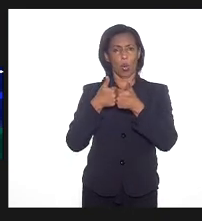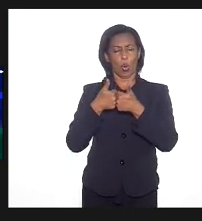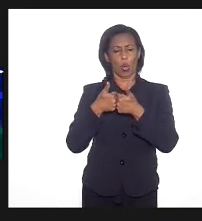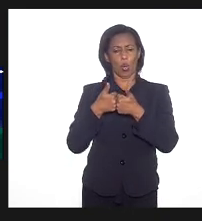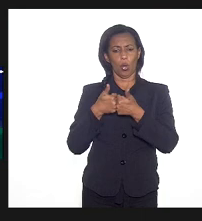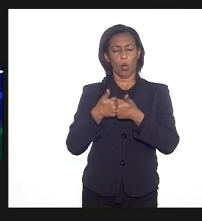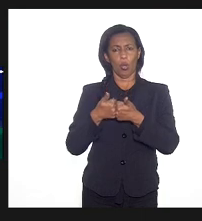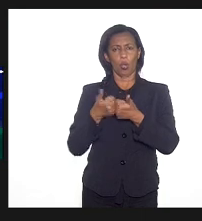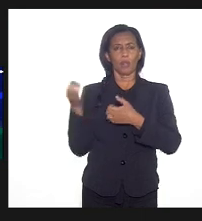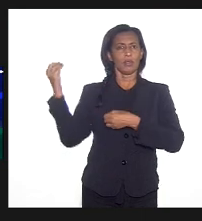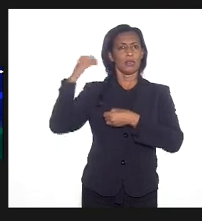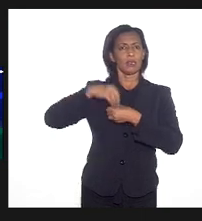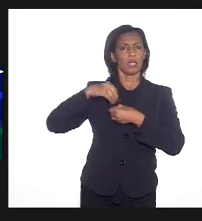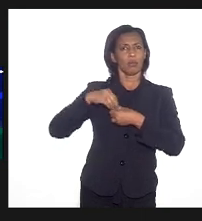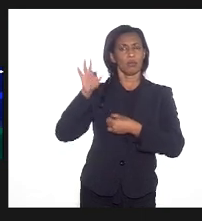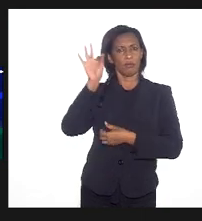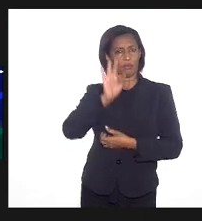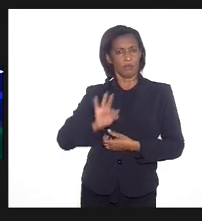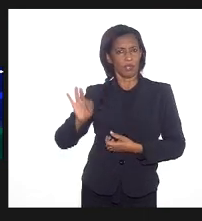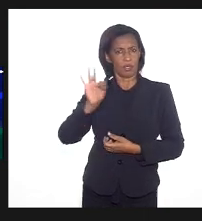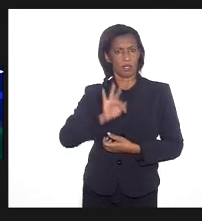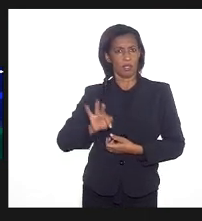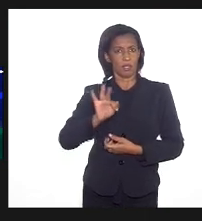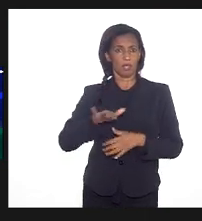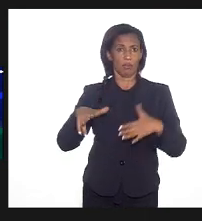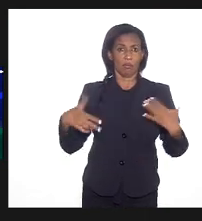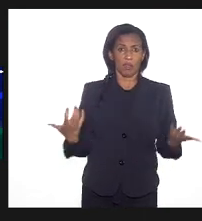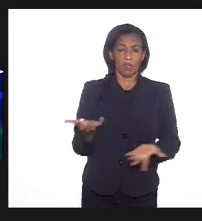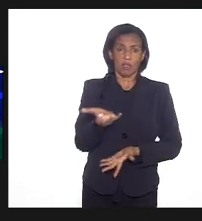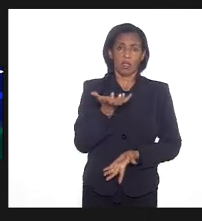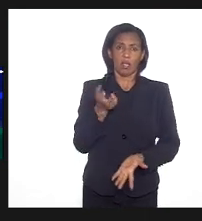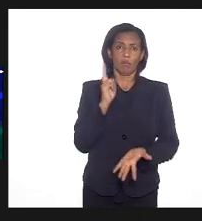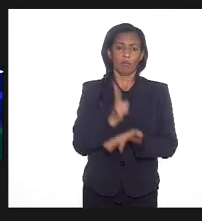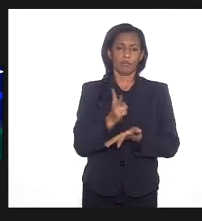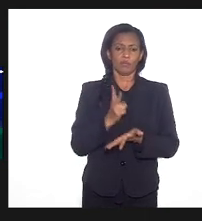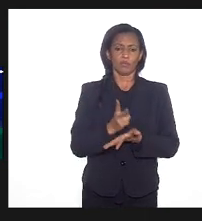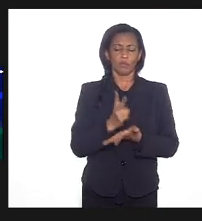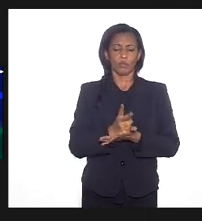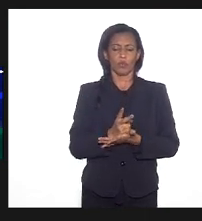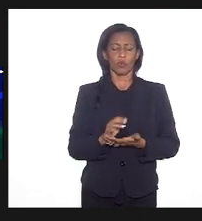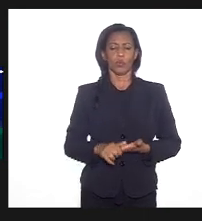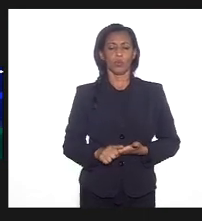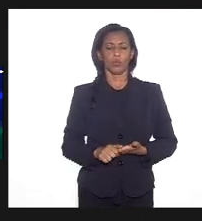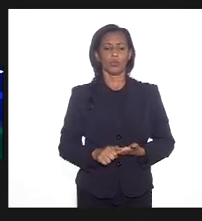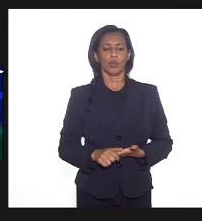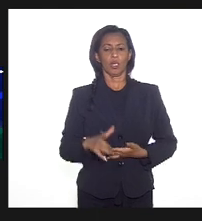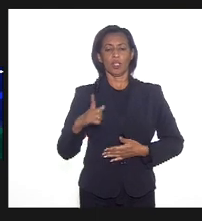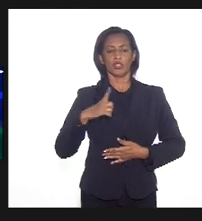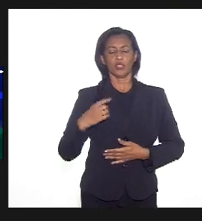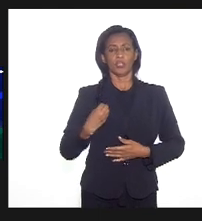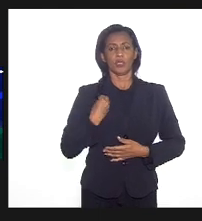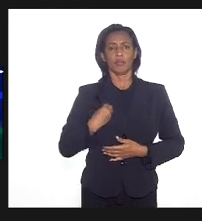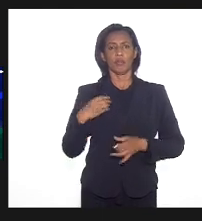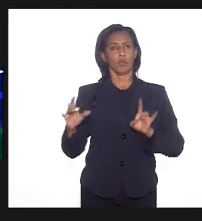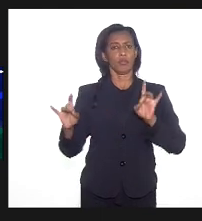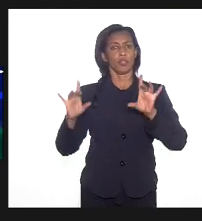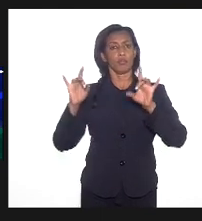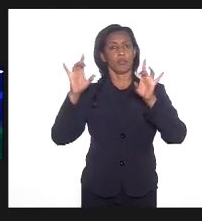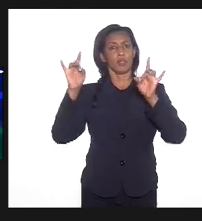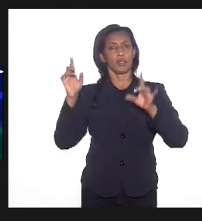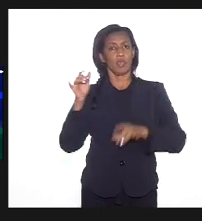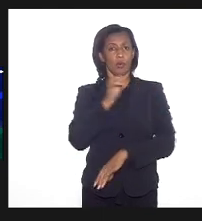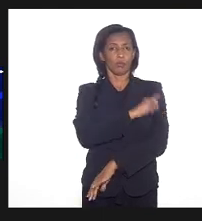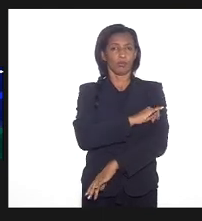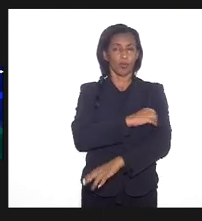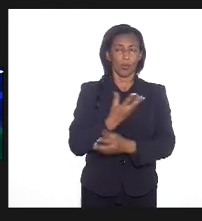entre os entes federativos e quem quer, infelizmente, continuar na barbárie que a gente tem vivido, especial no Rio de Janeiro. Com